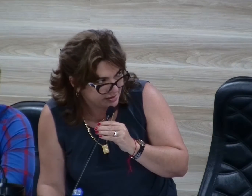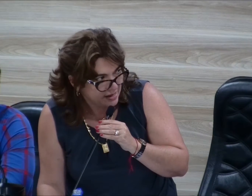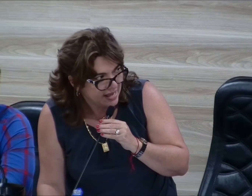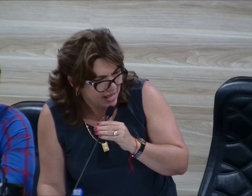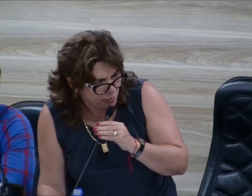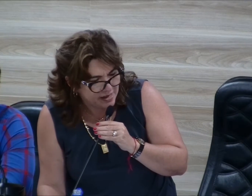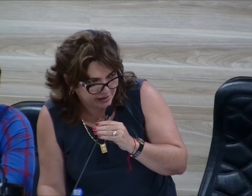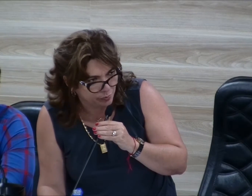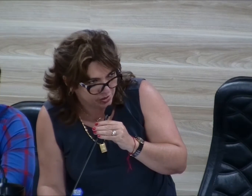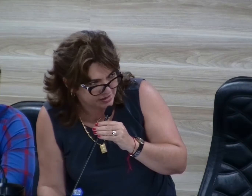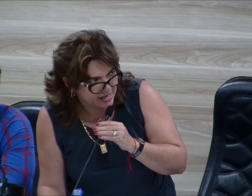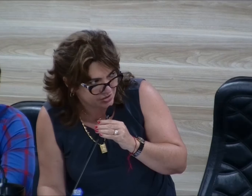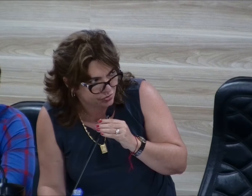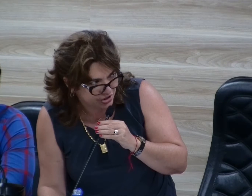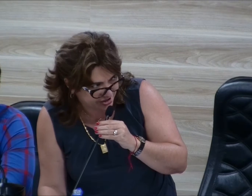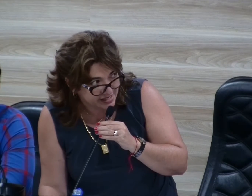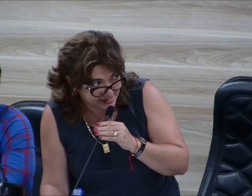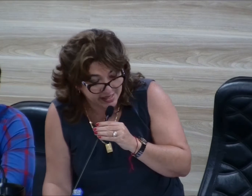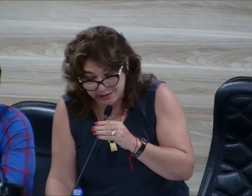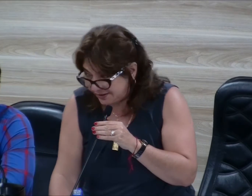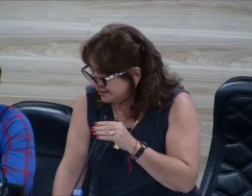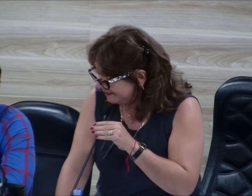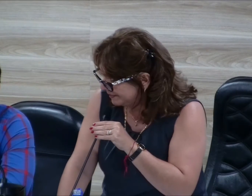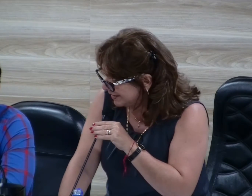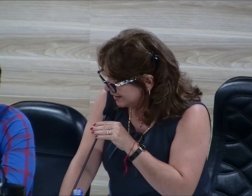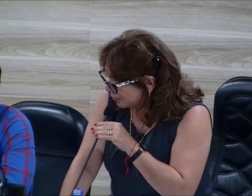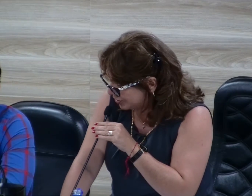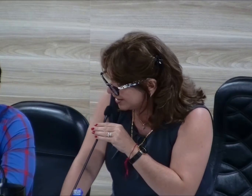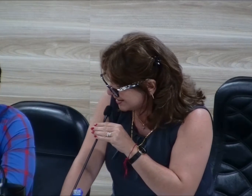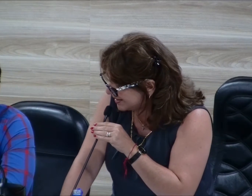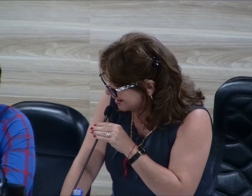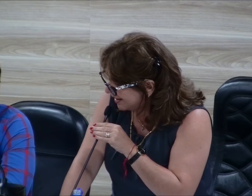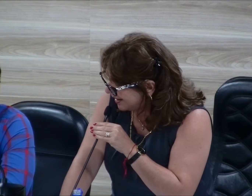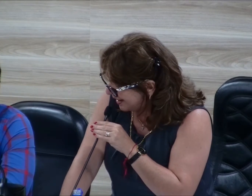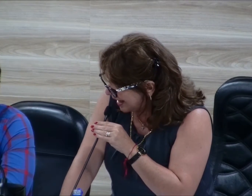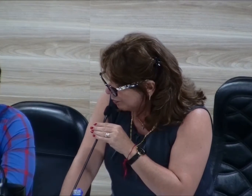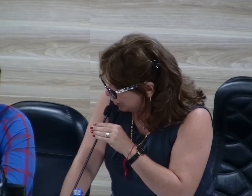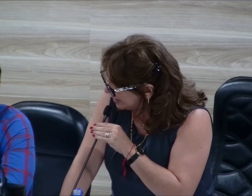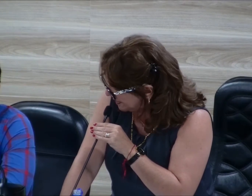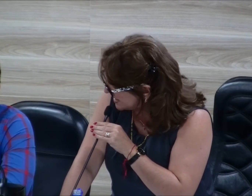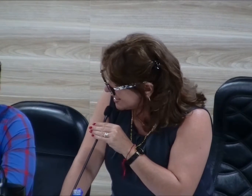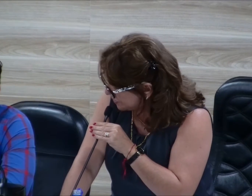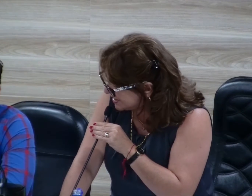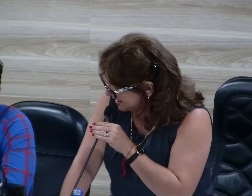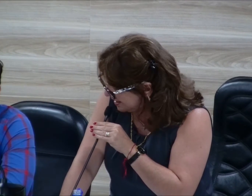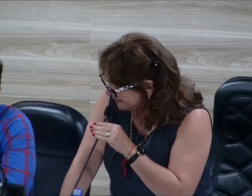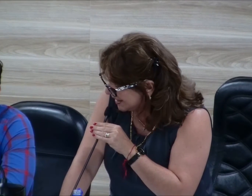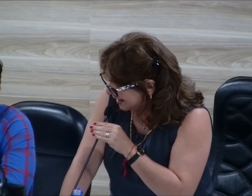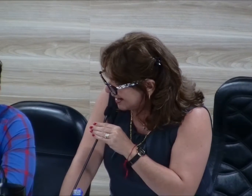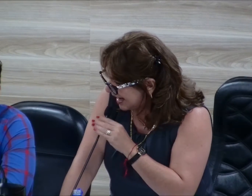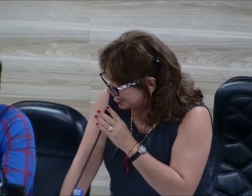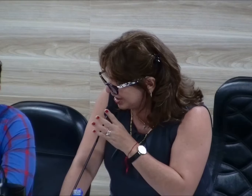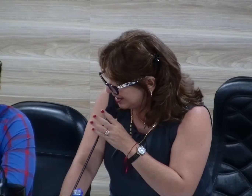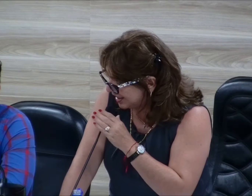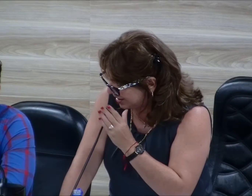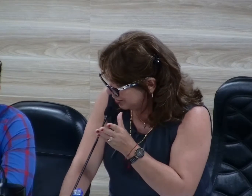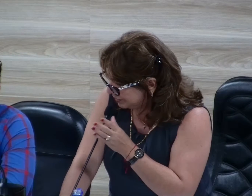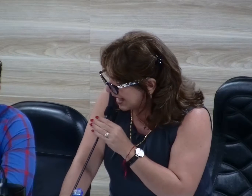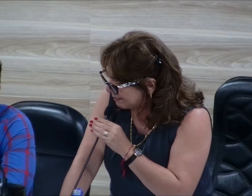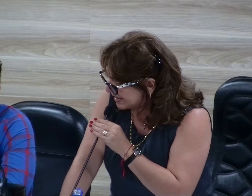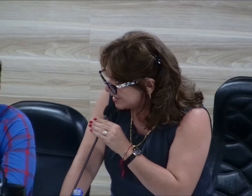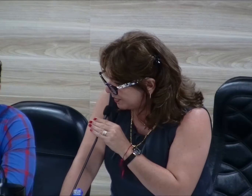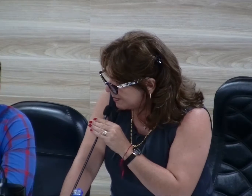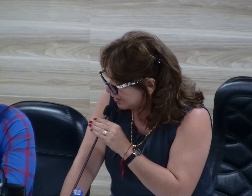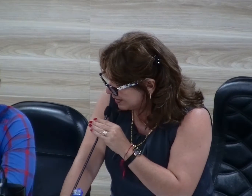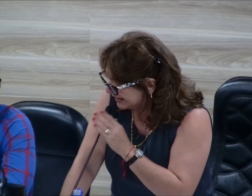nós. Realmente é um processo estressante, Constância. É muita pressão, sim. Né? A gente que não